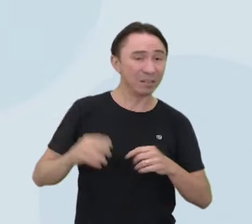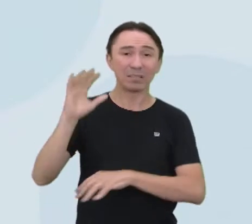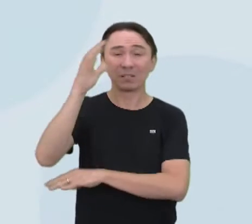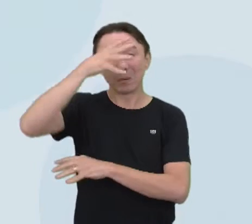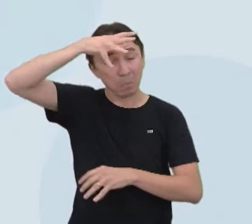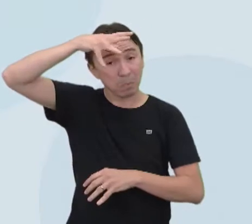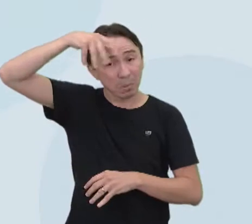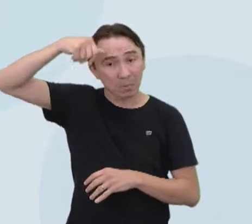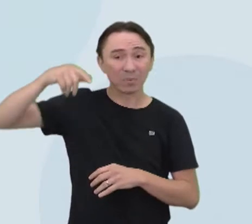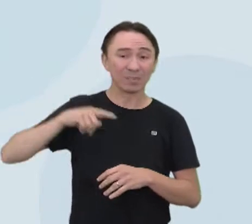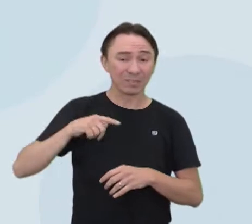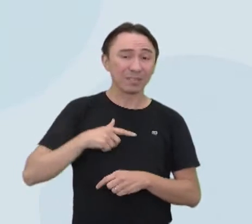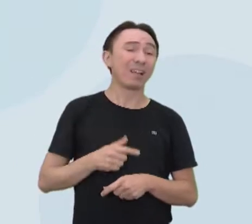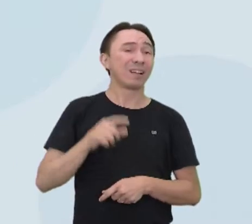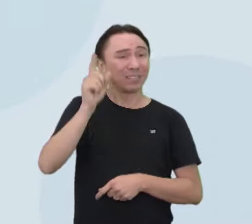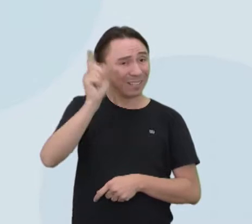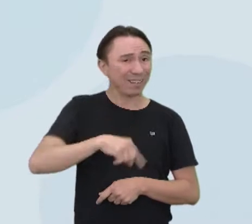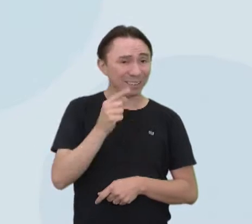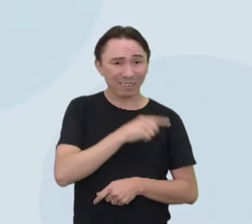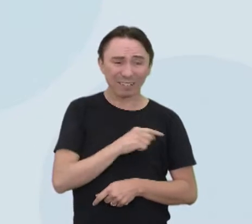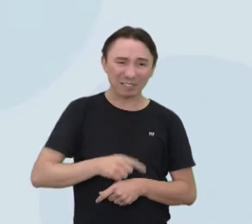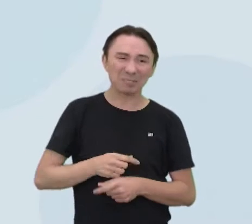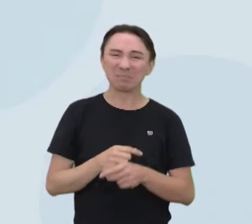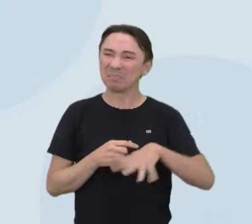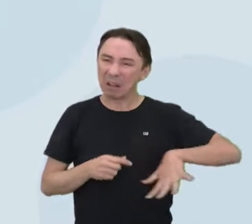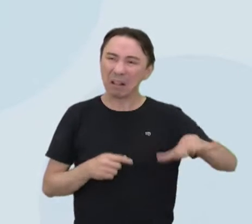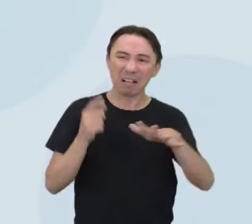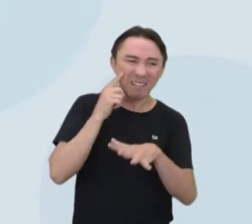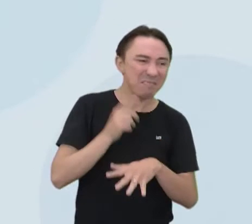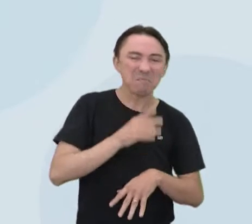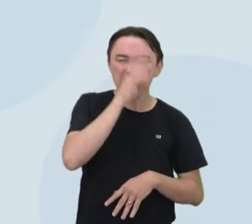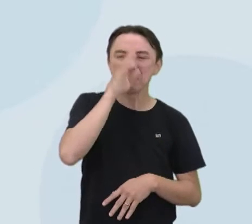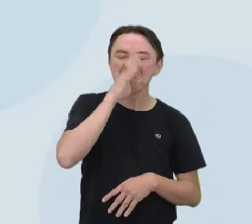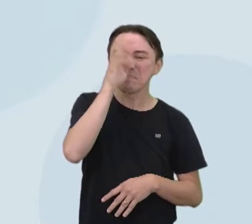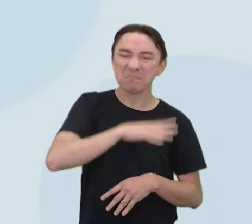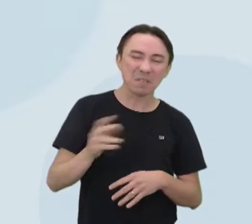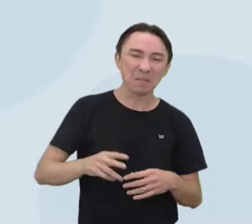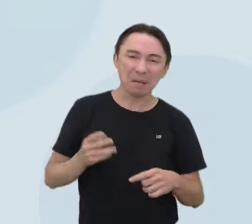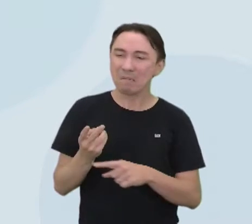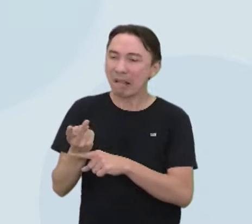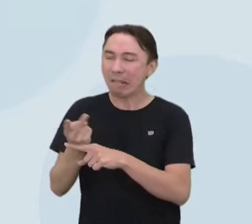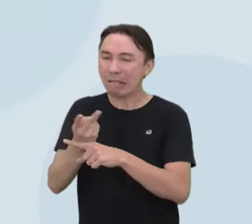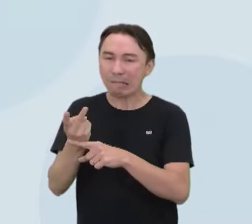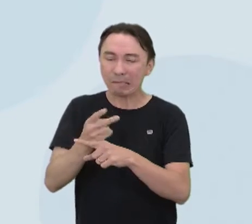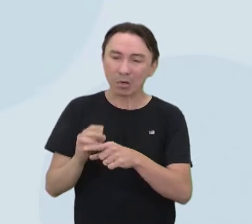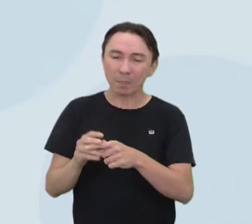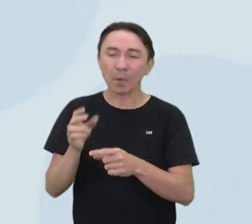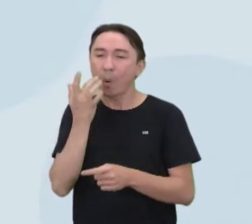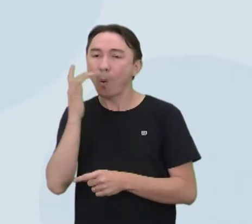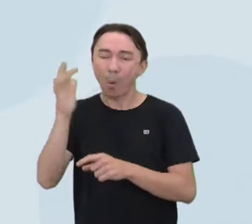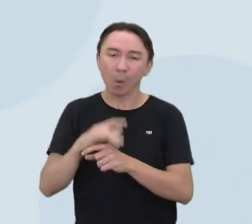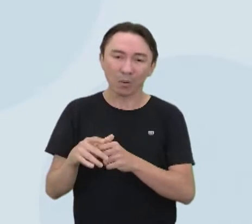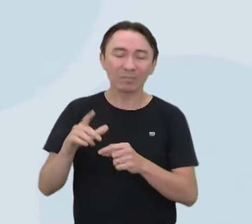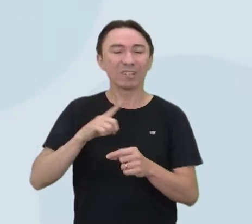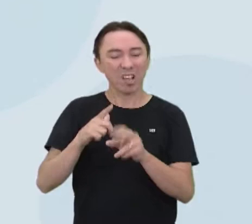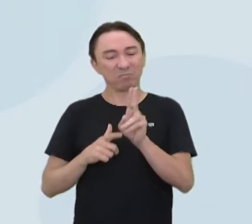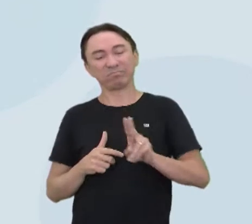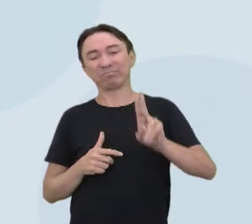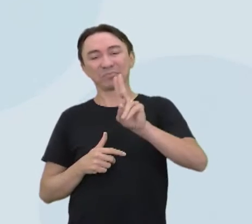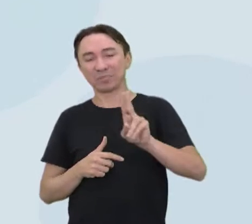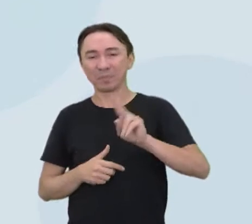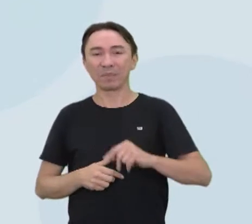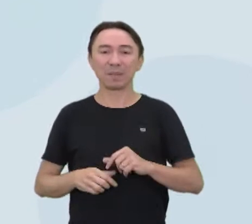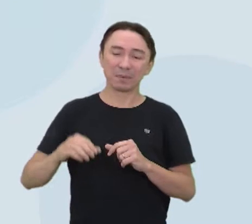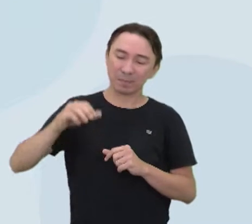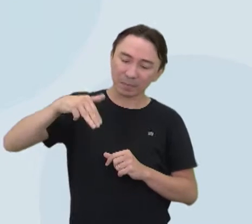ouro. E é muito comum, né, os mineiros despejarem mercúrio na sua forma líquida. Como eu falei, em temperatura ambiente, o mercúrio ele é